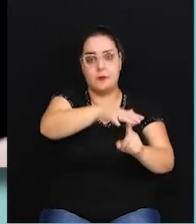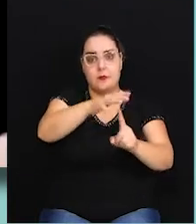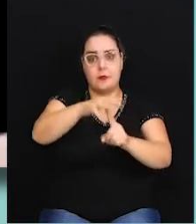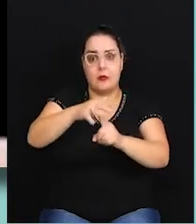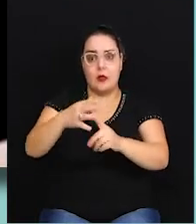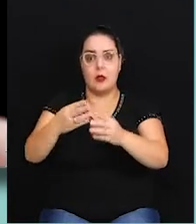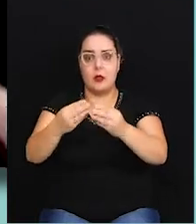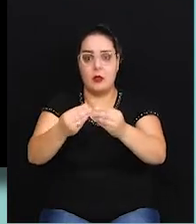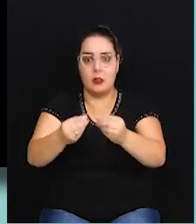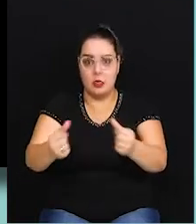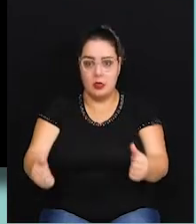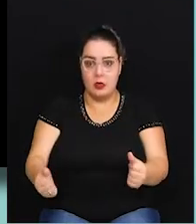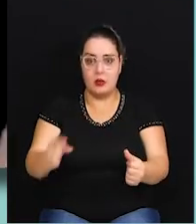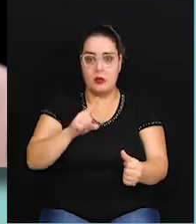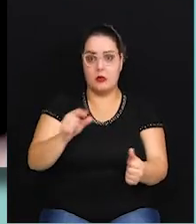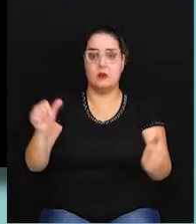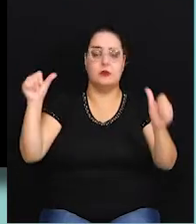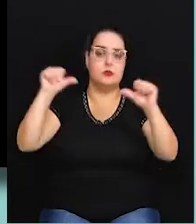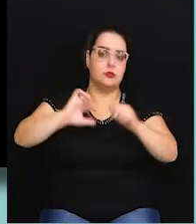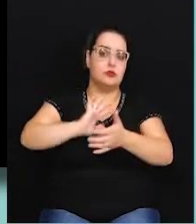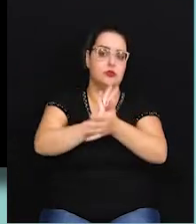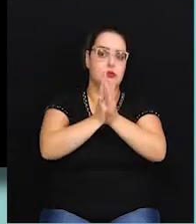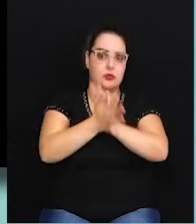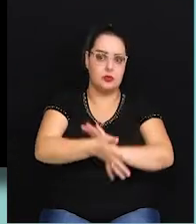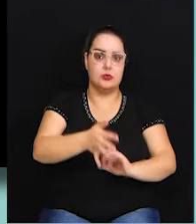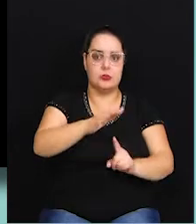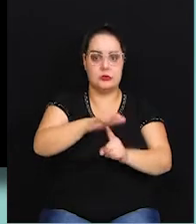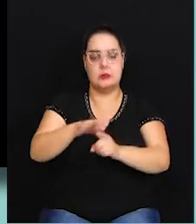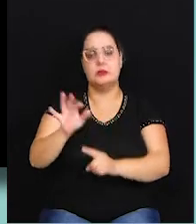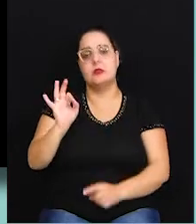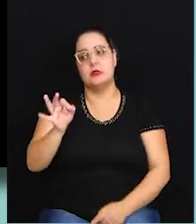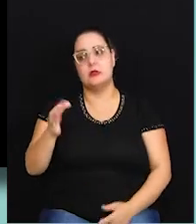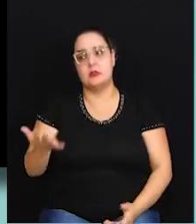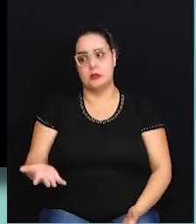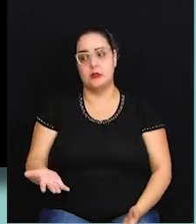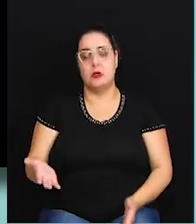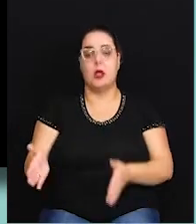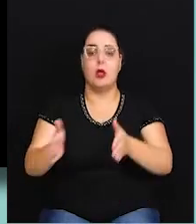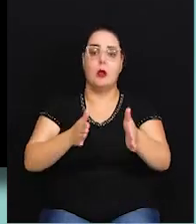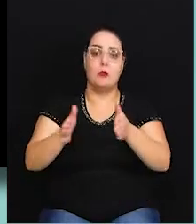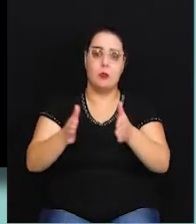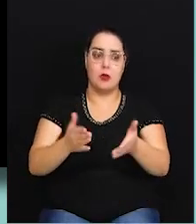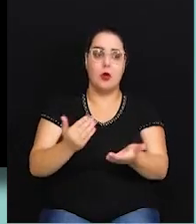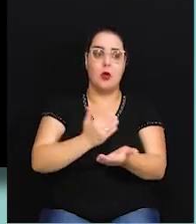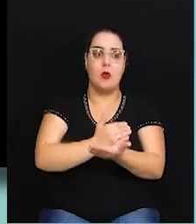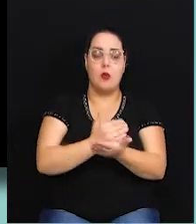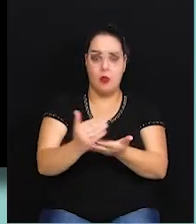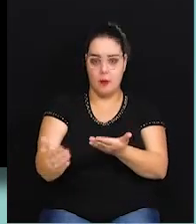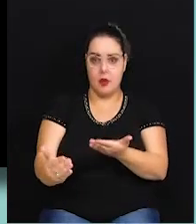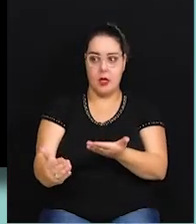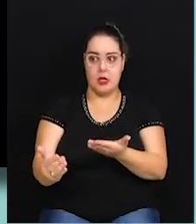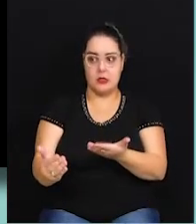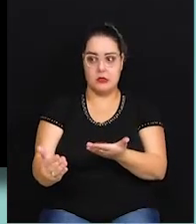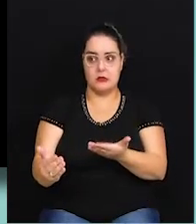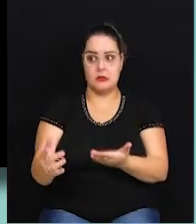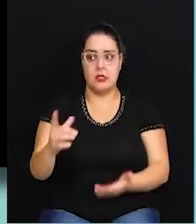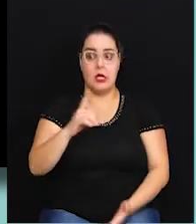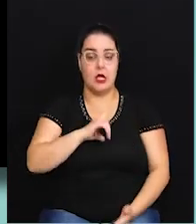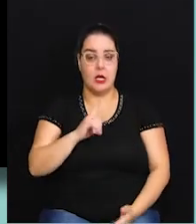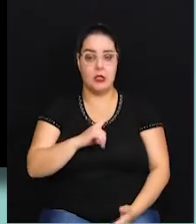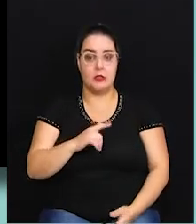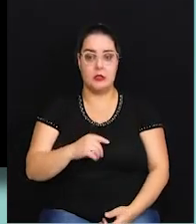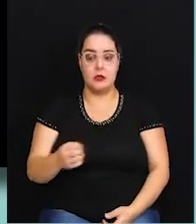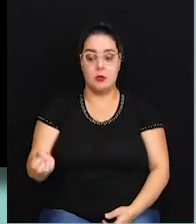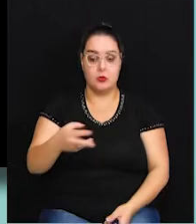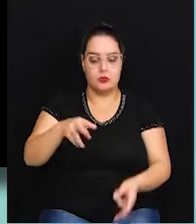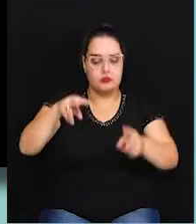degradar e que não agride o meio ambiente. Sim, com certeza. Então, a partir do momento que a gente começa a ter